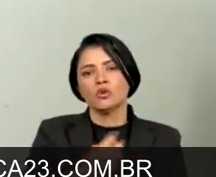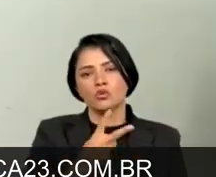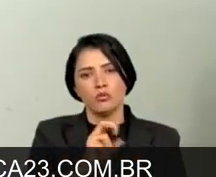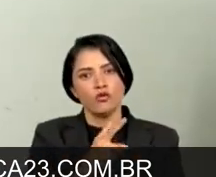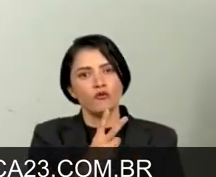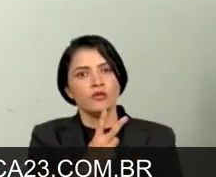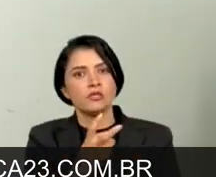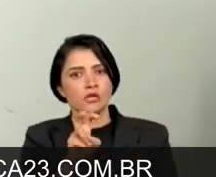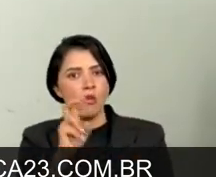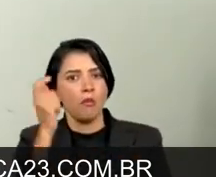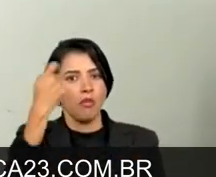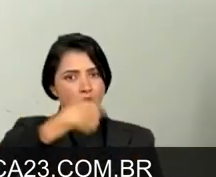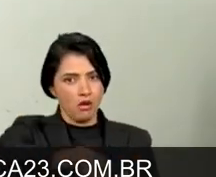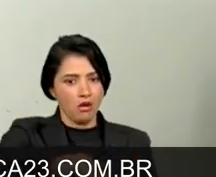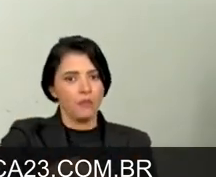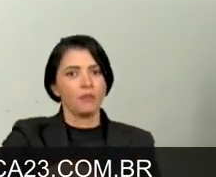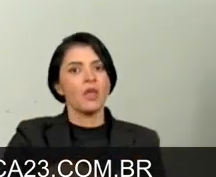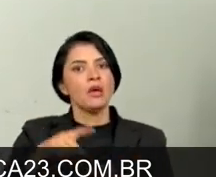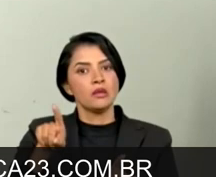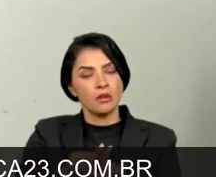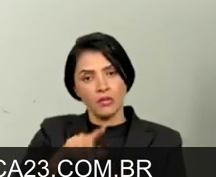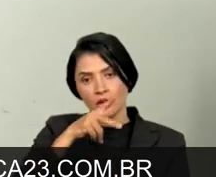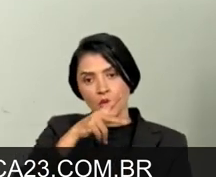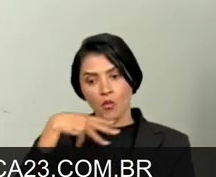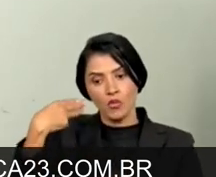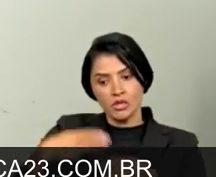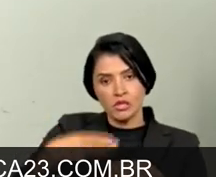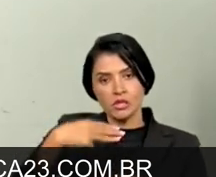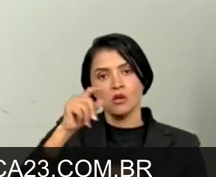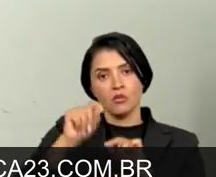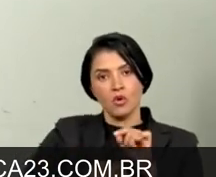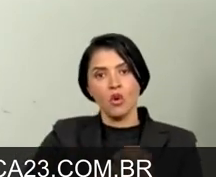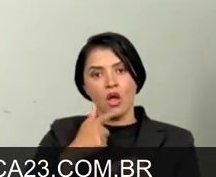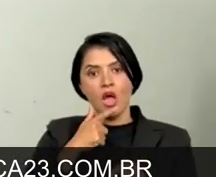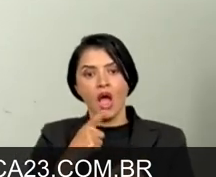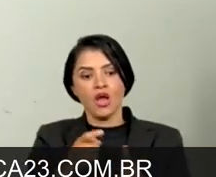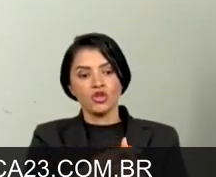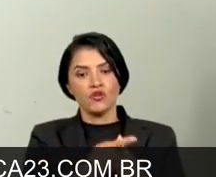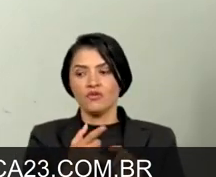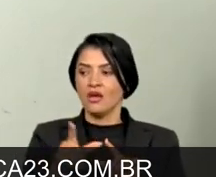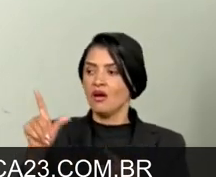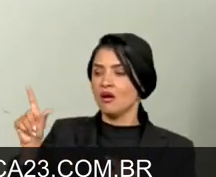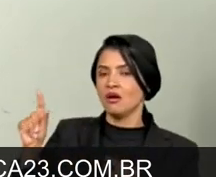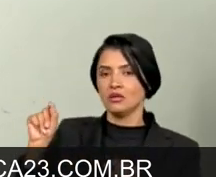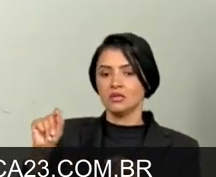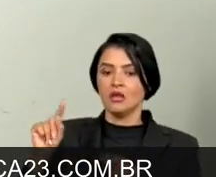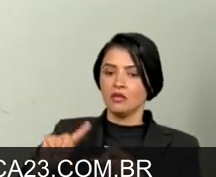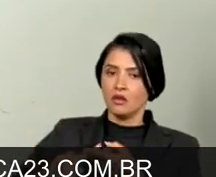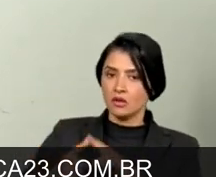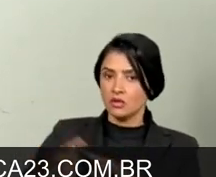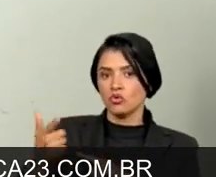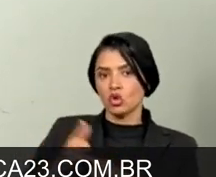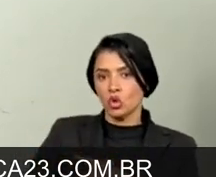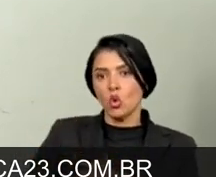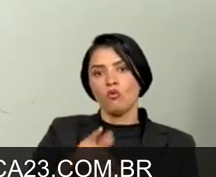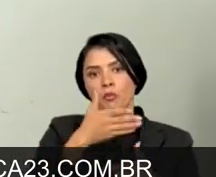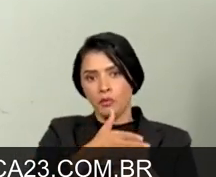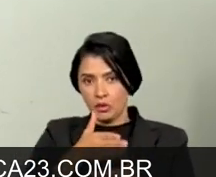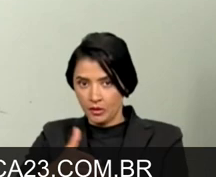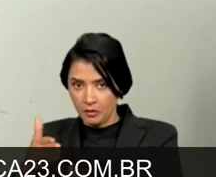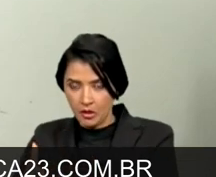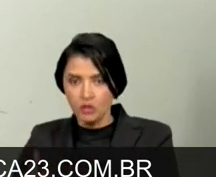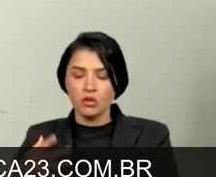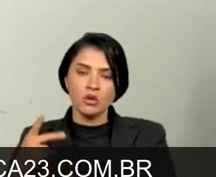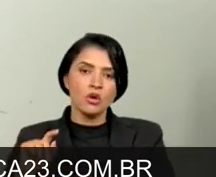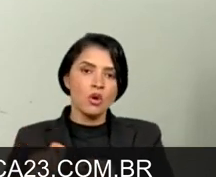há também uma discussão que é importante pros municípios que é o estoque das dívidas para o passado uma renegociação um reparcelamento para